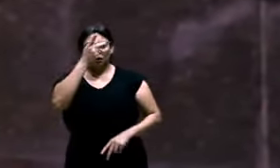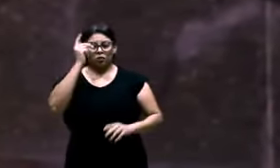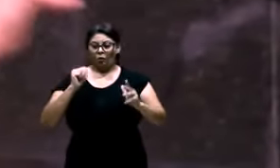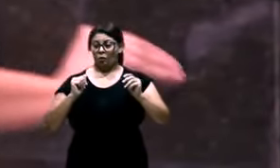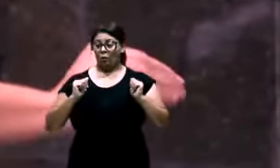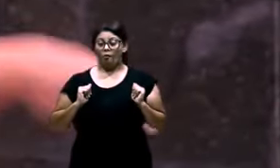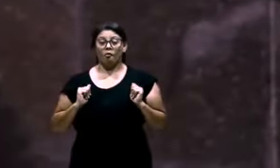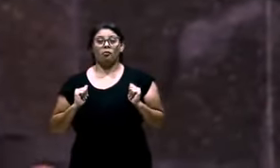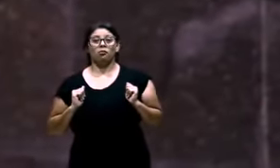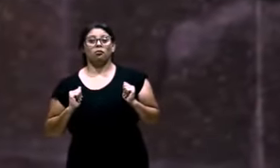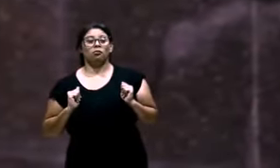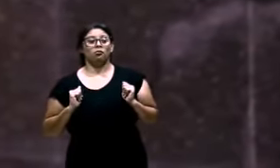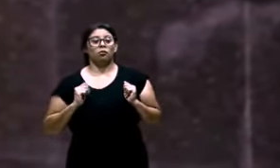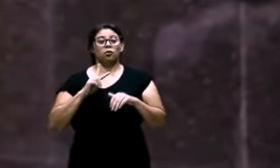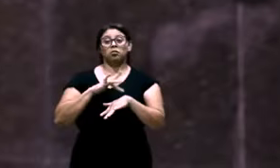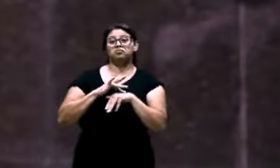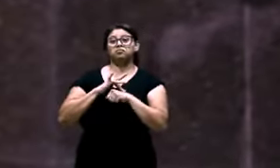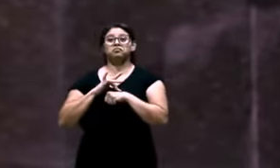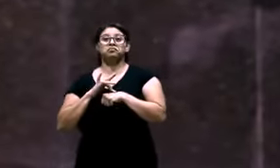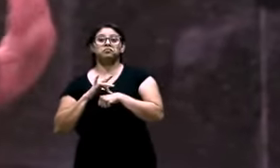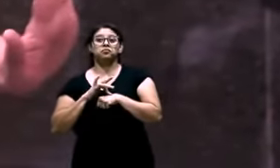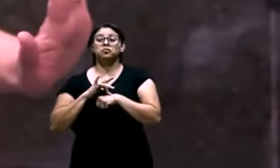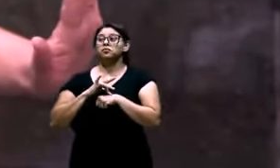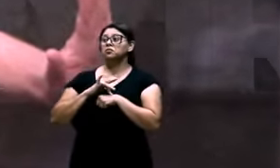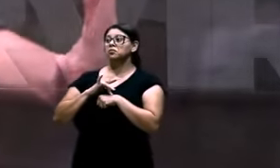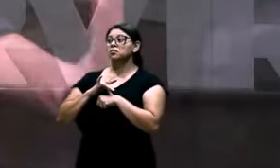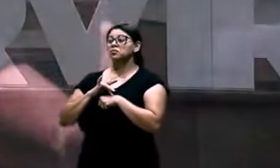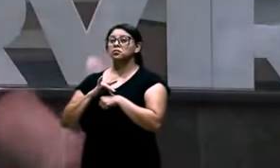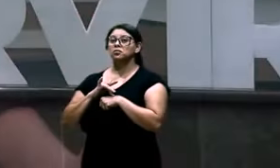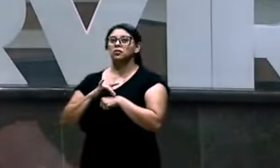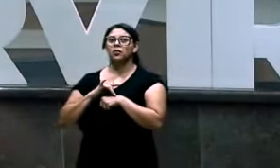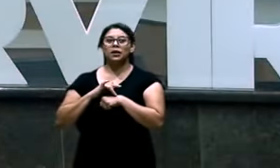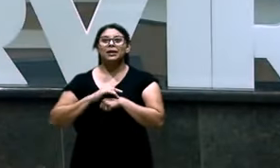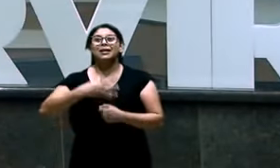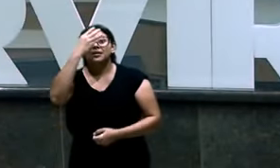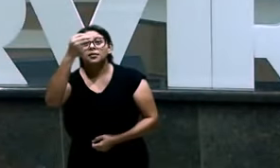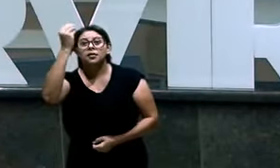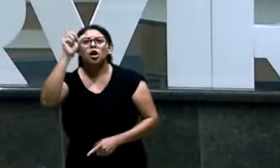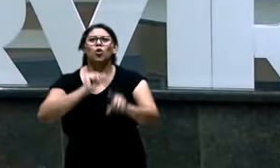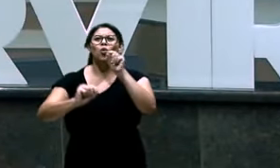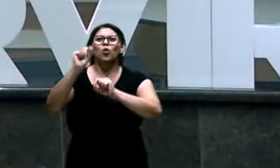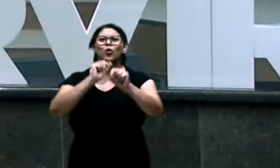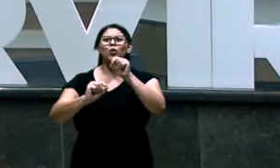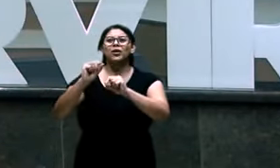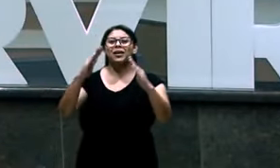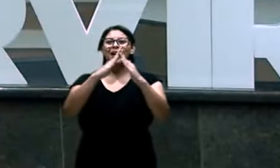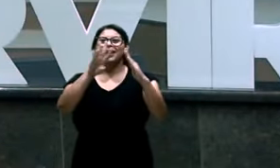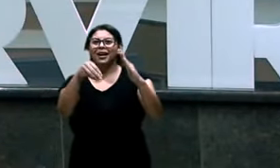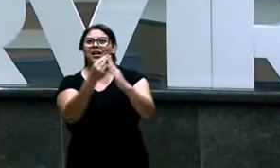esqueceu que a Assembleia de Deus é 112 anos dependendo do fogo, da